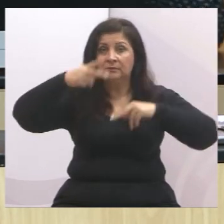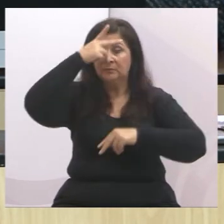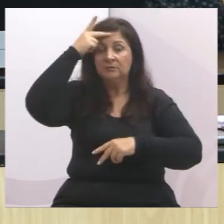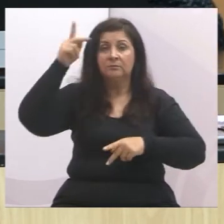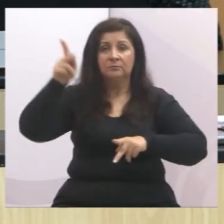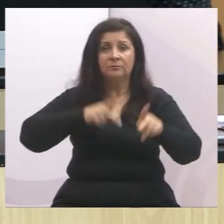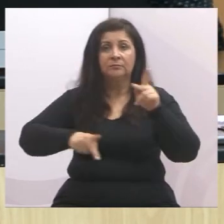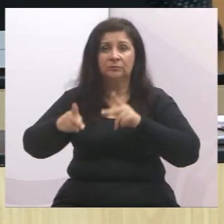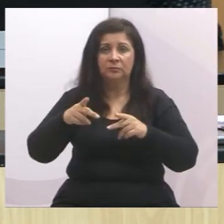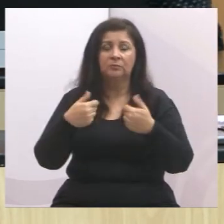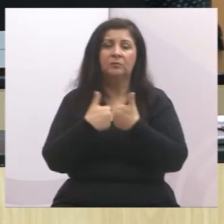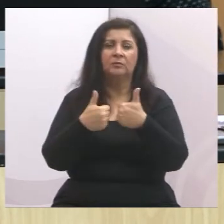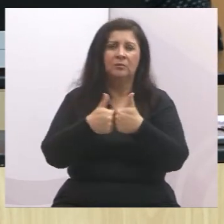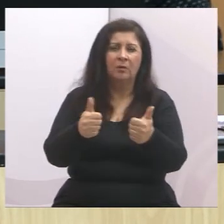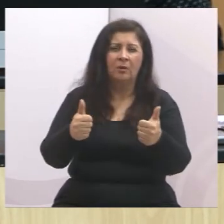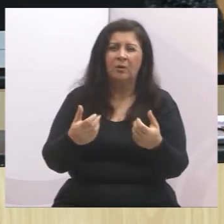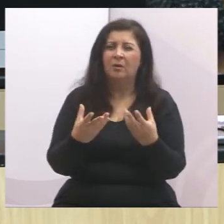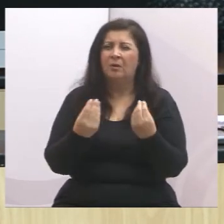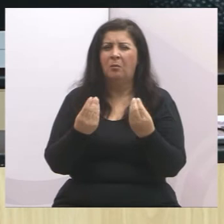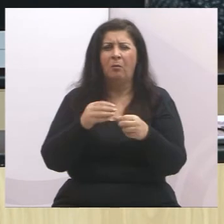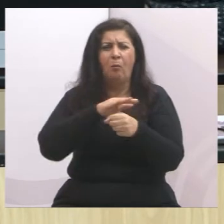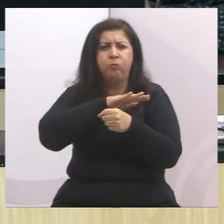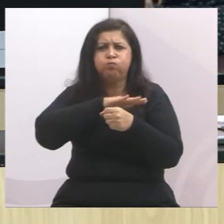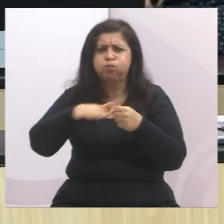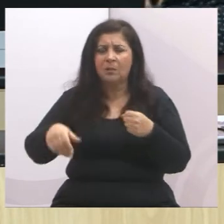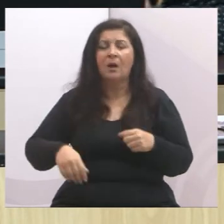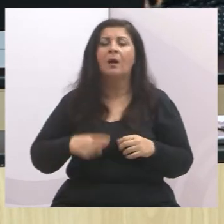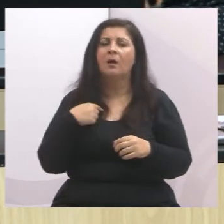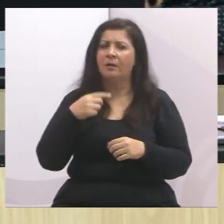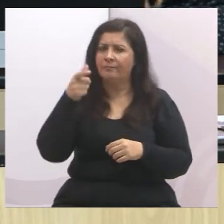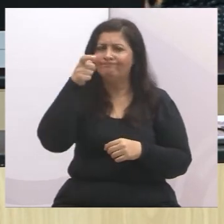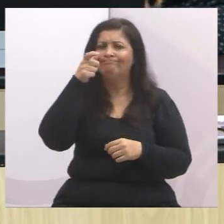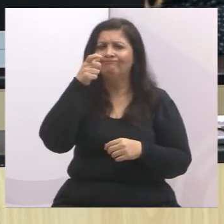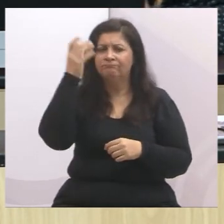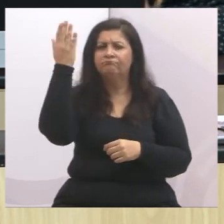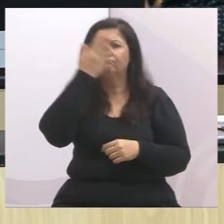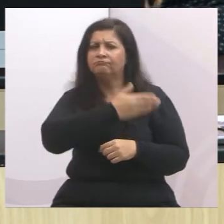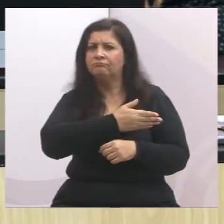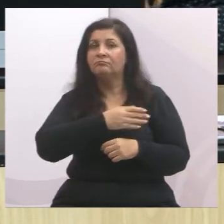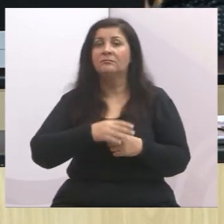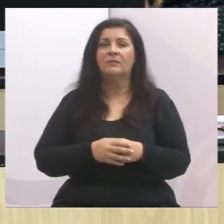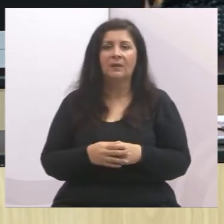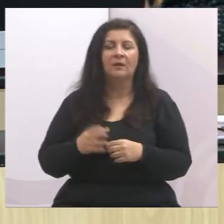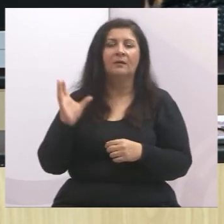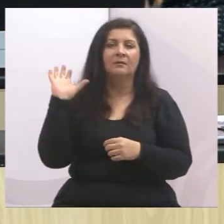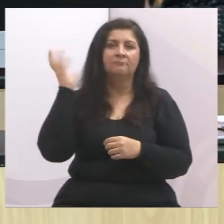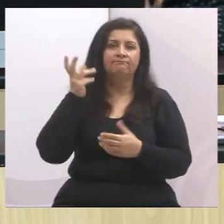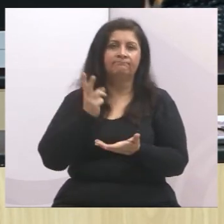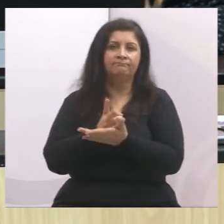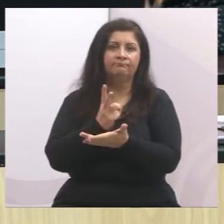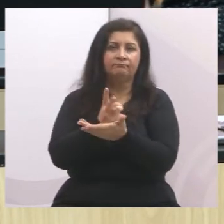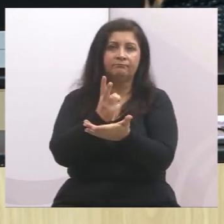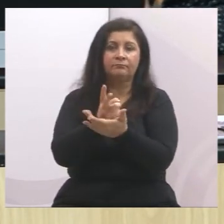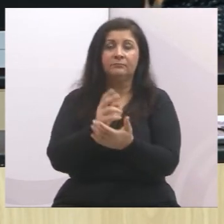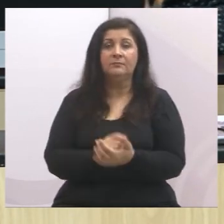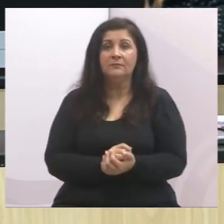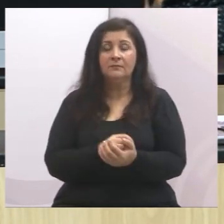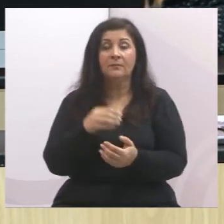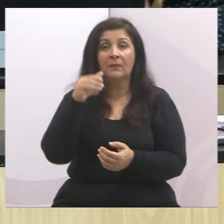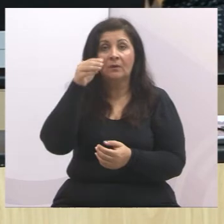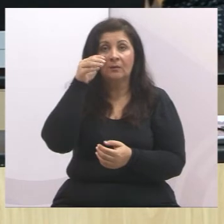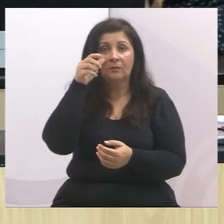a respeito da superlotação e pude comprovar nessa ocasião que de fato isso vem acontecendo, sendo observado que o ônibus